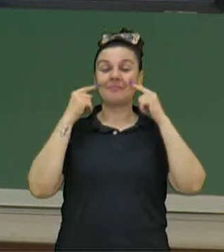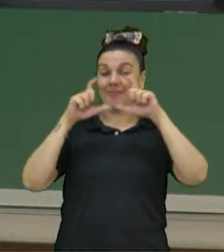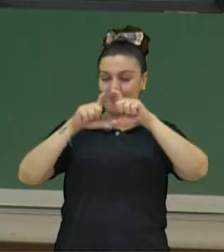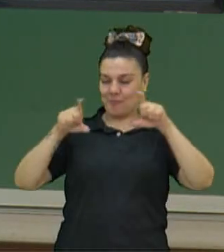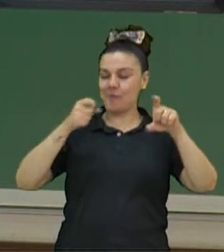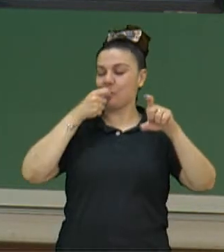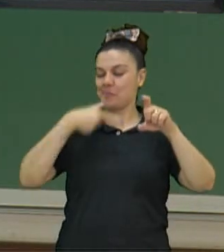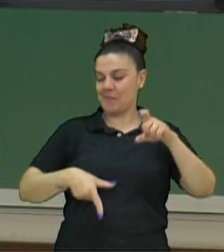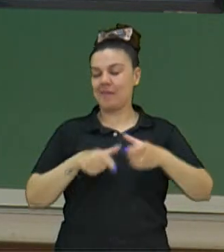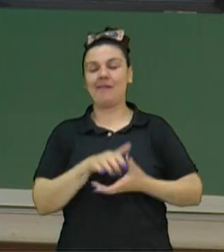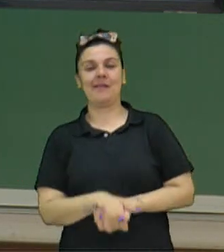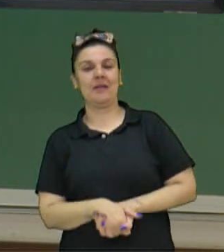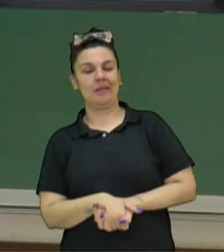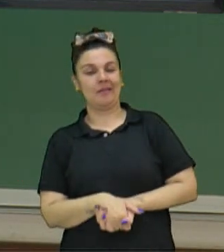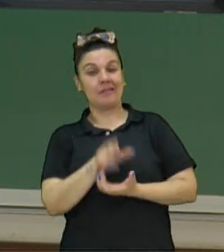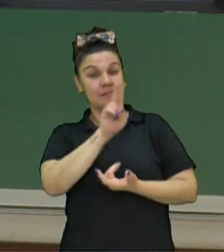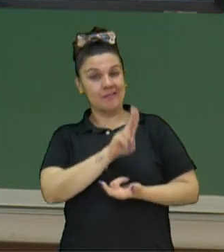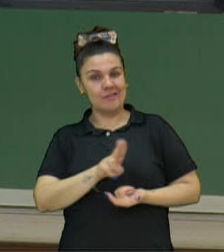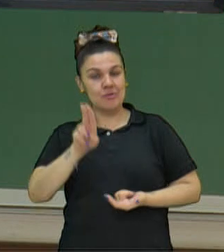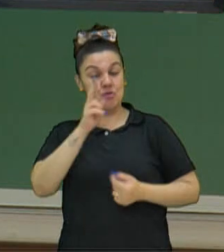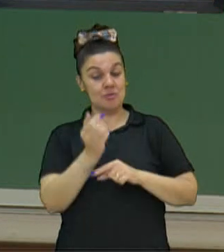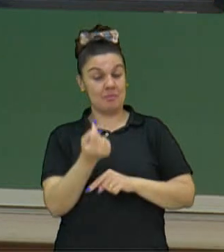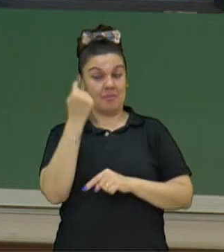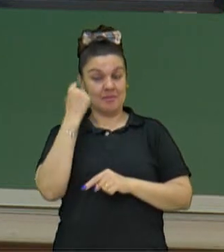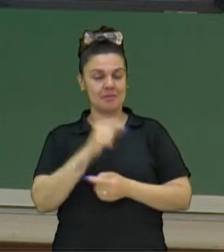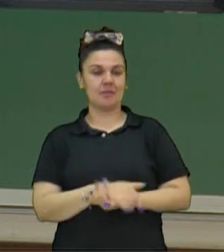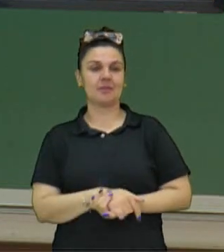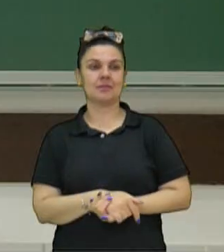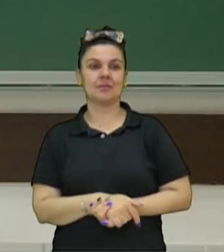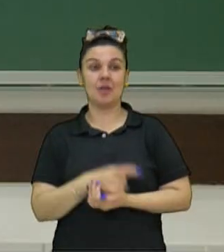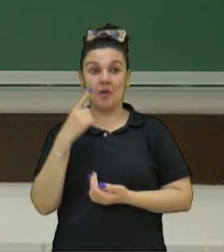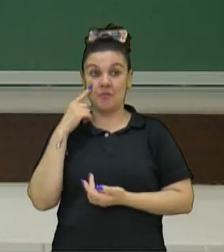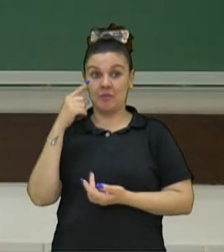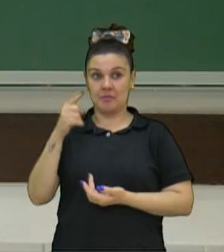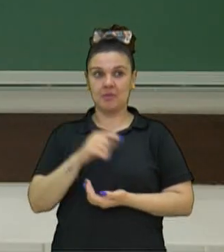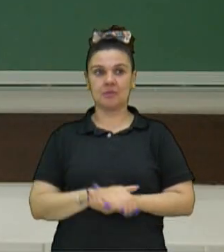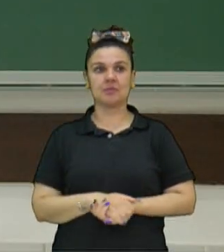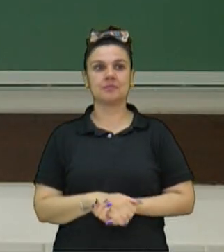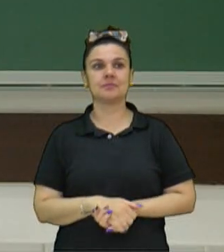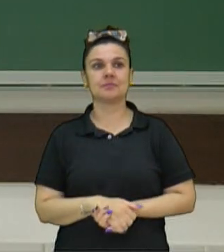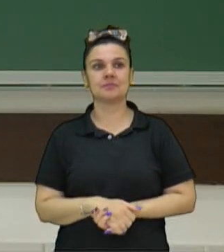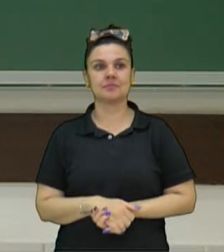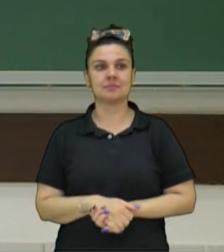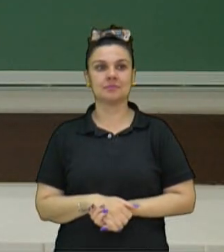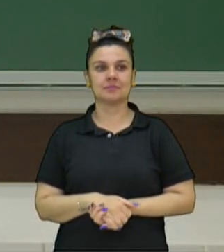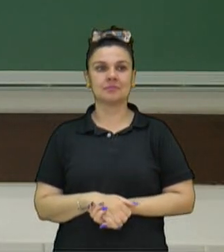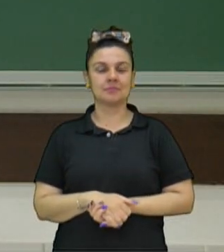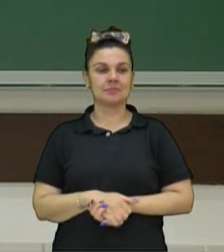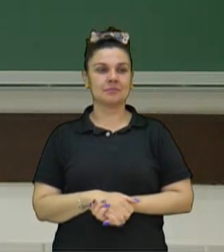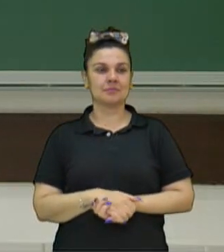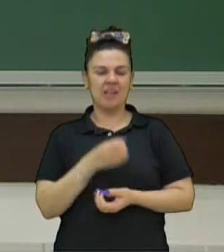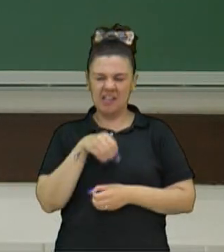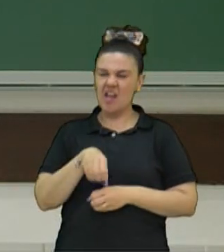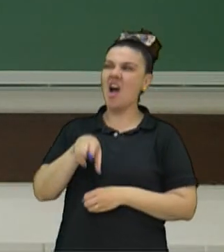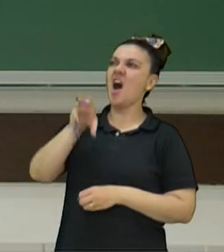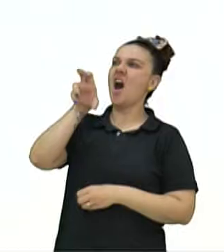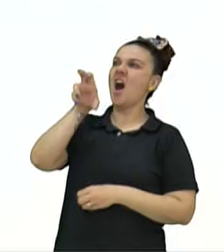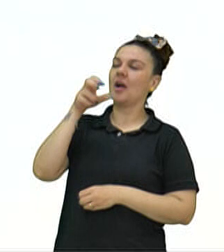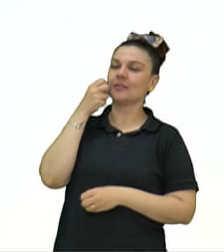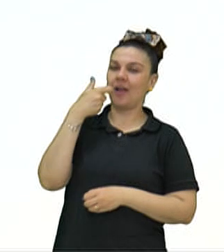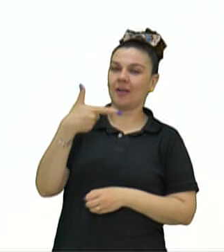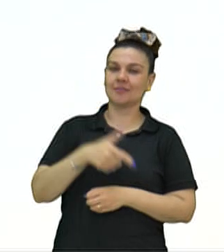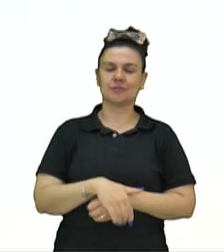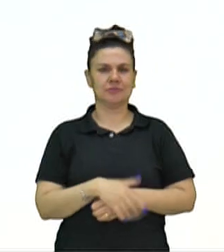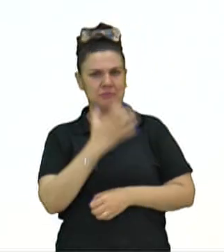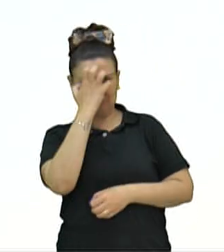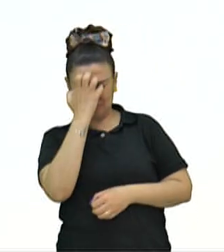comic strip e usamos aqui o passado. Então, vamos ver separadinho, vamos lá. Continuando. Cats, ele grita, né?